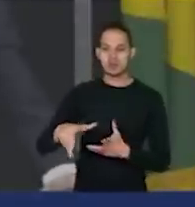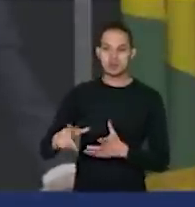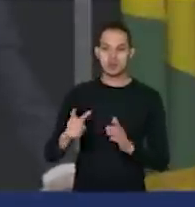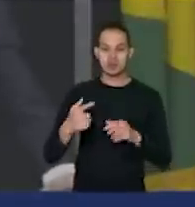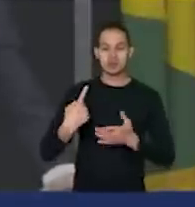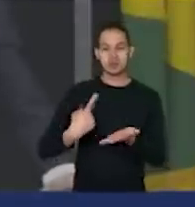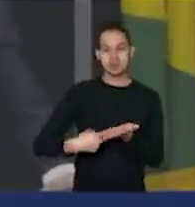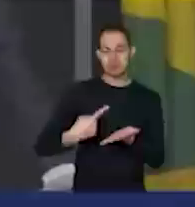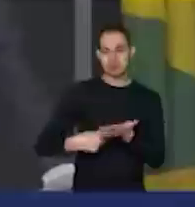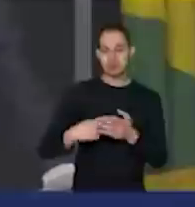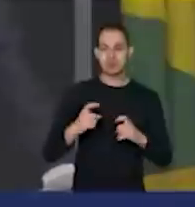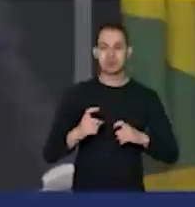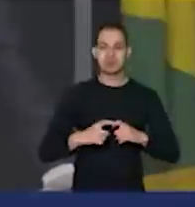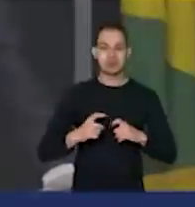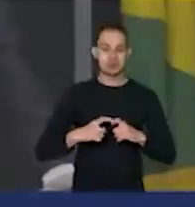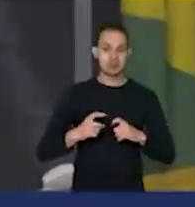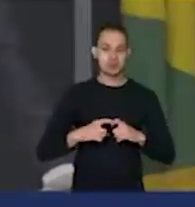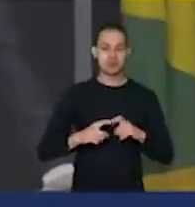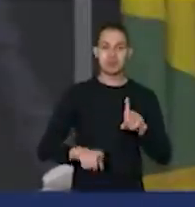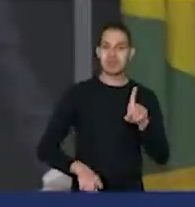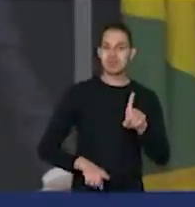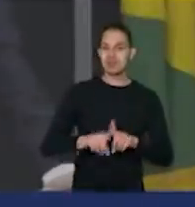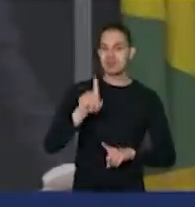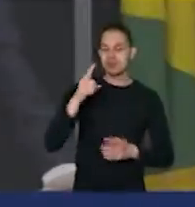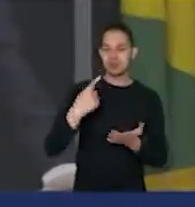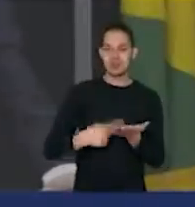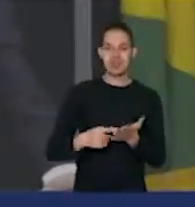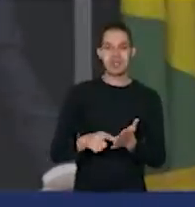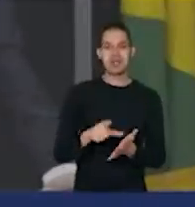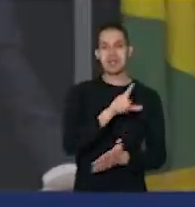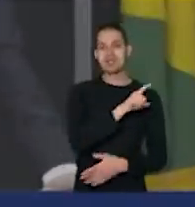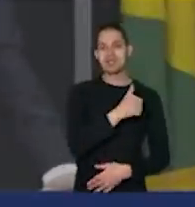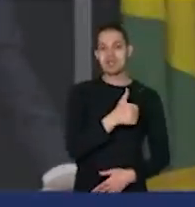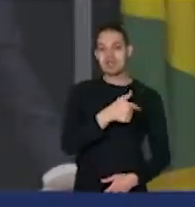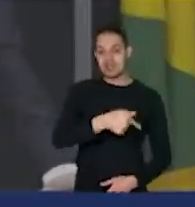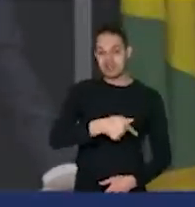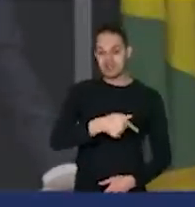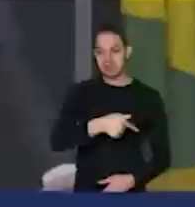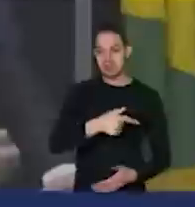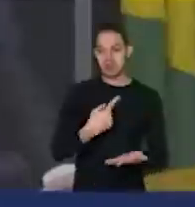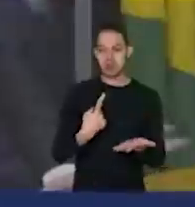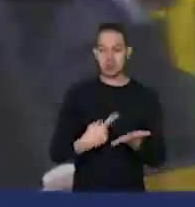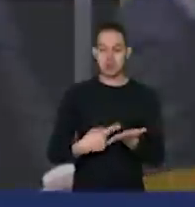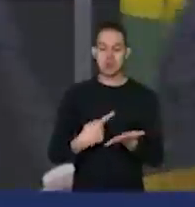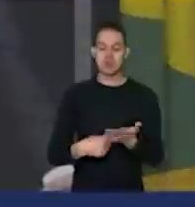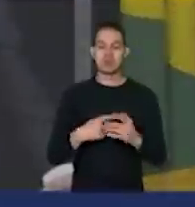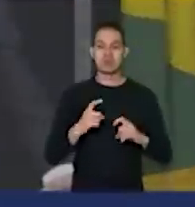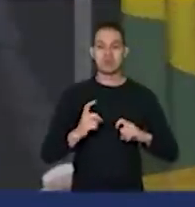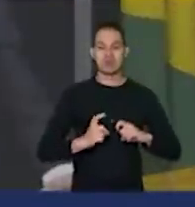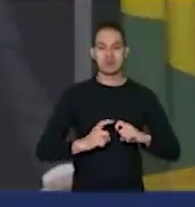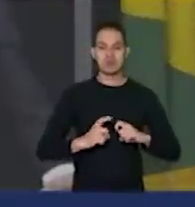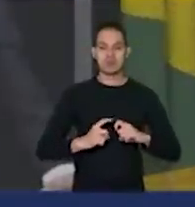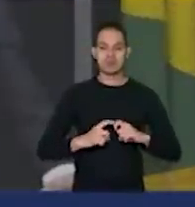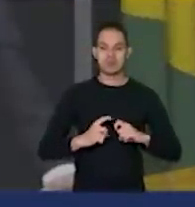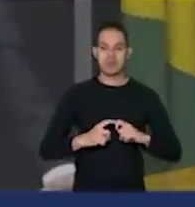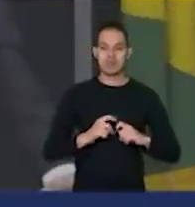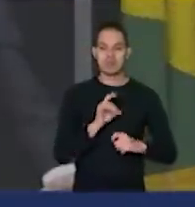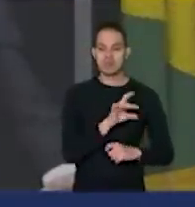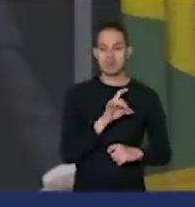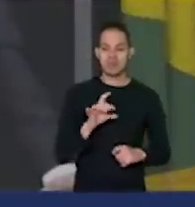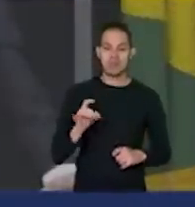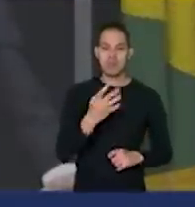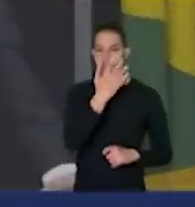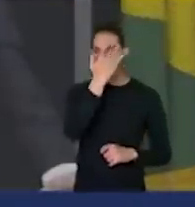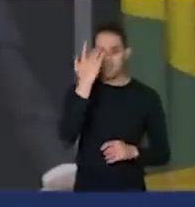médicas. O recorde mundial de consulta médica era de 17 consultas médicas por habitante, em média,